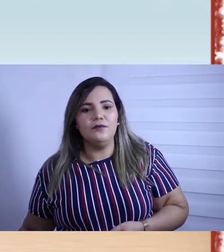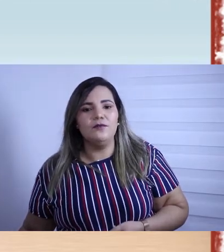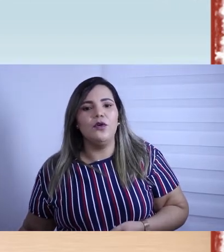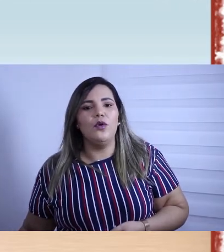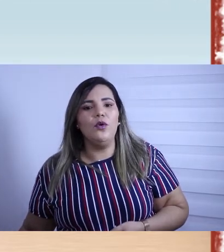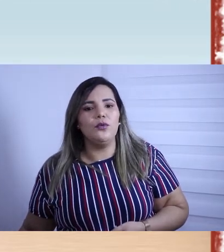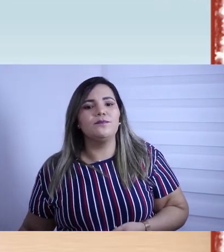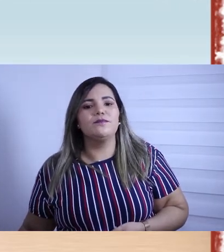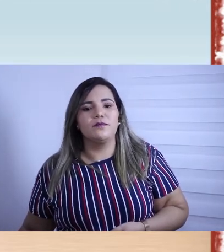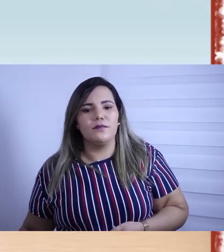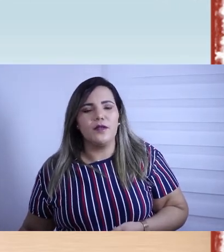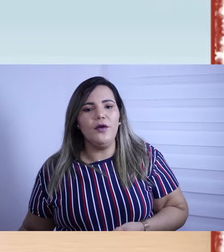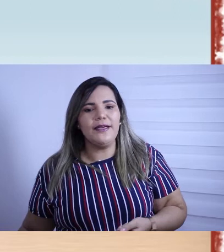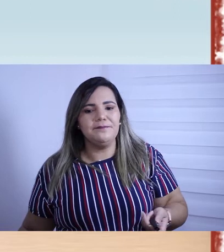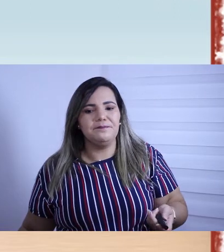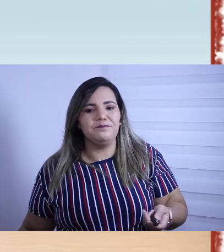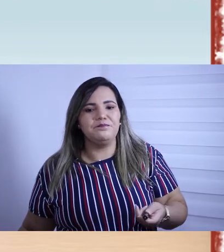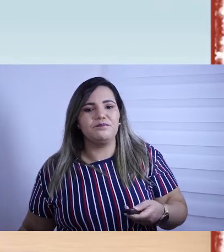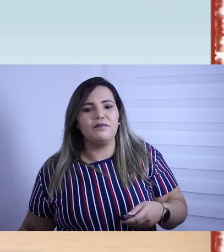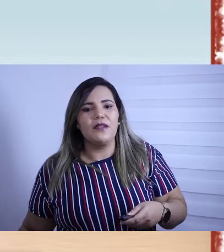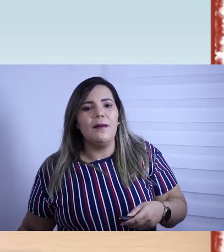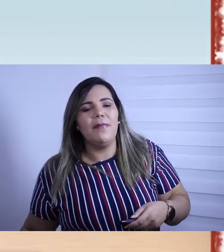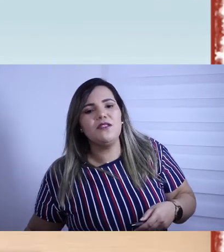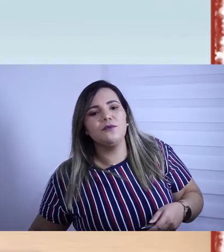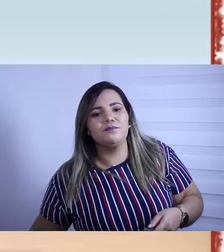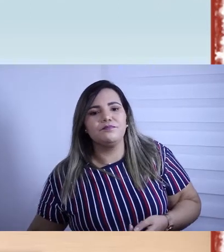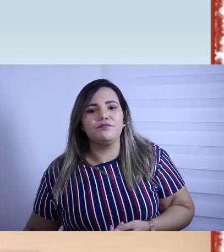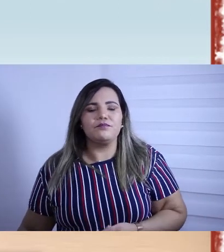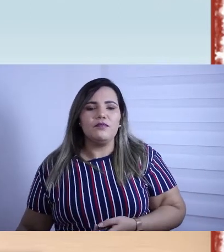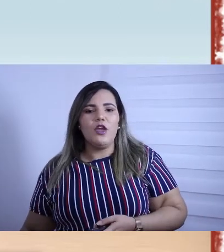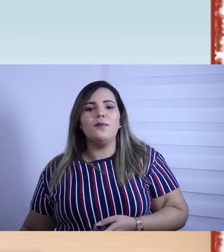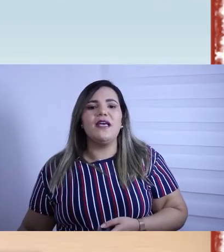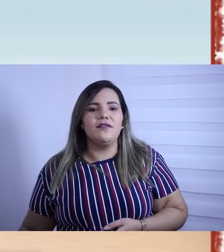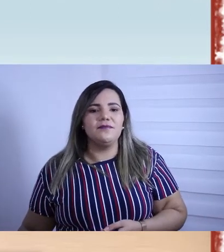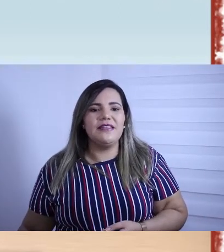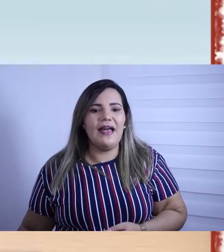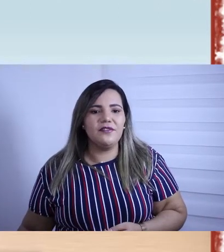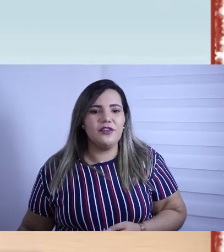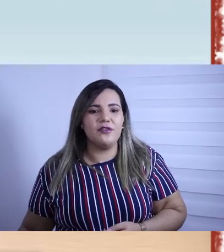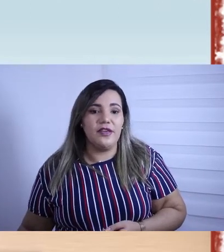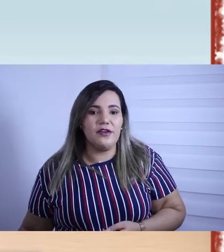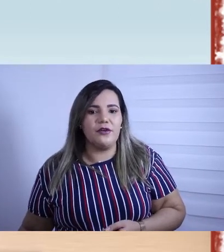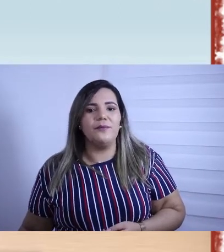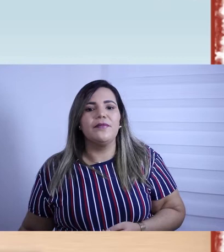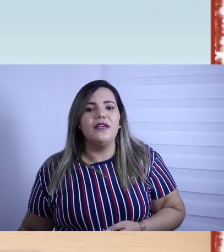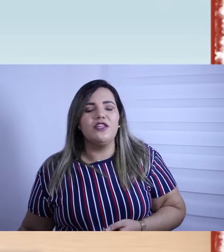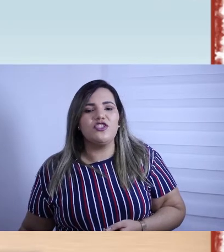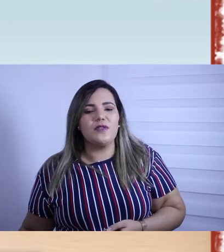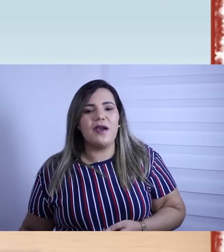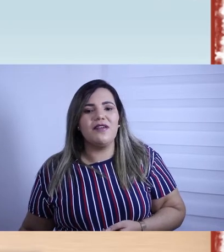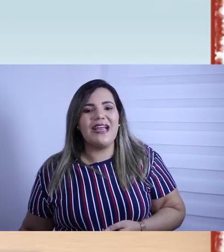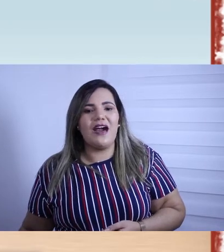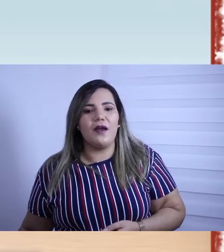então ok mais um observe that girl